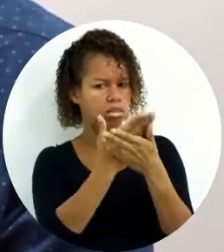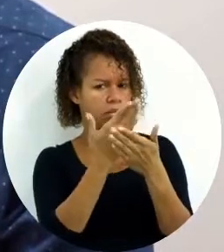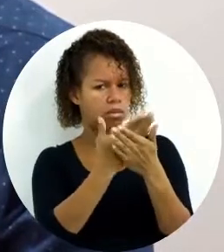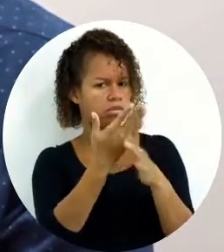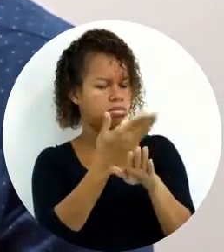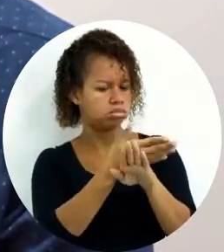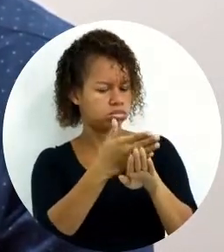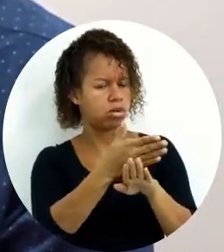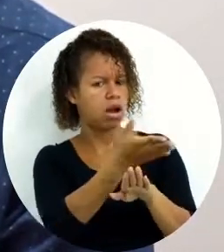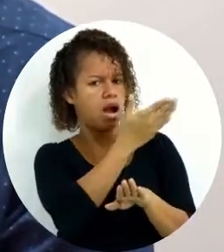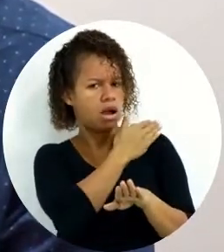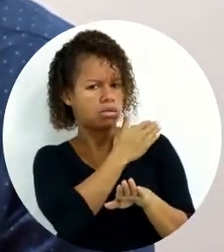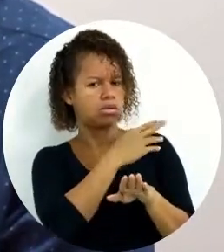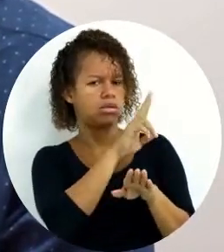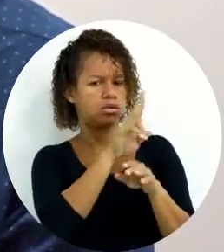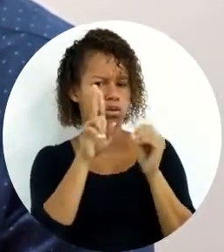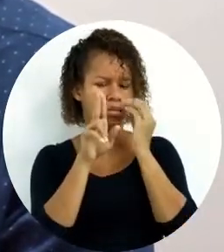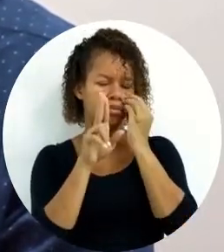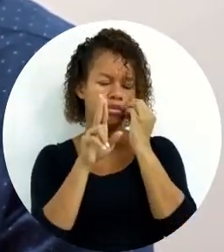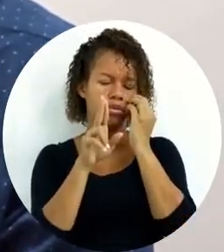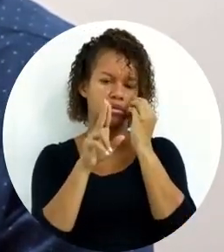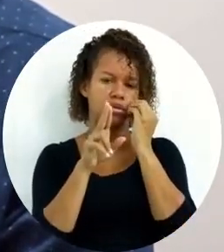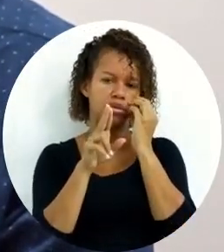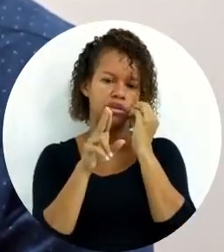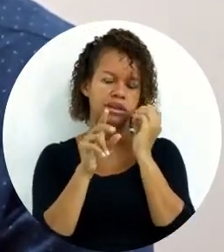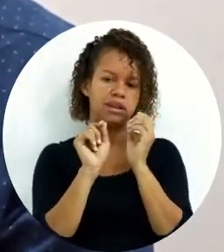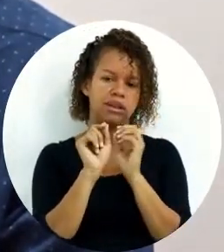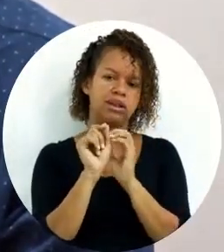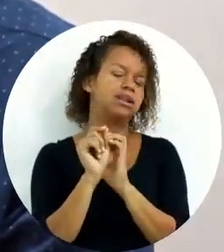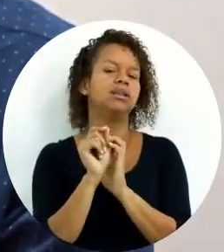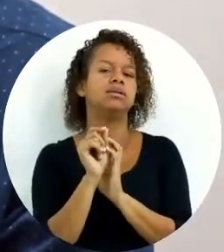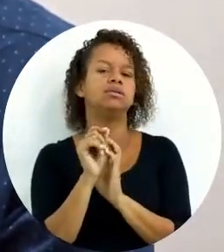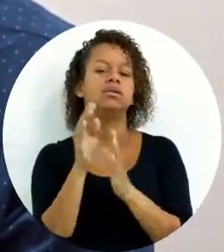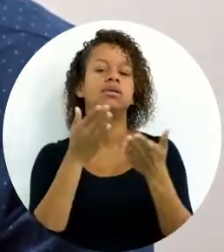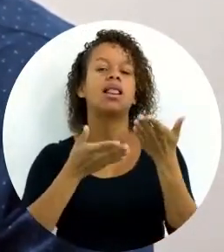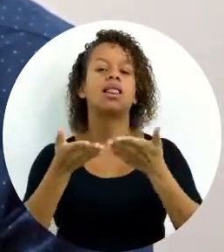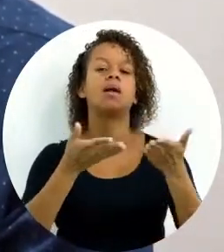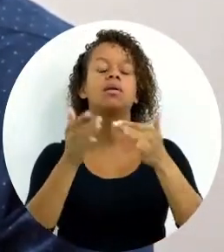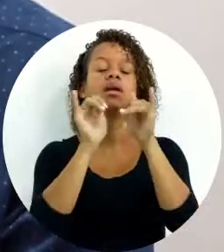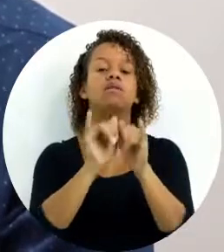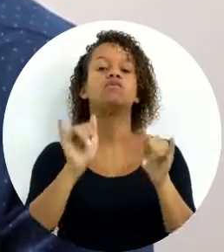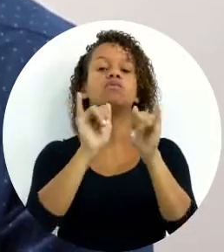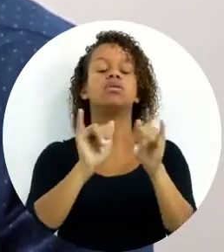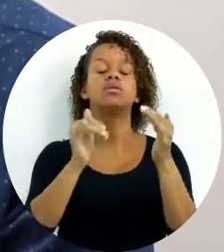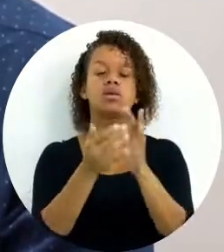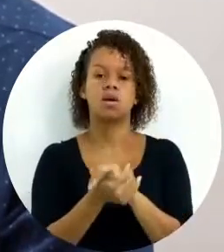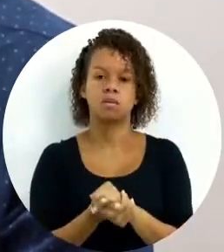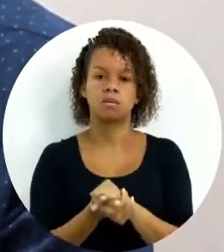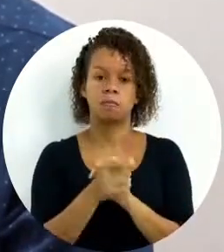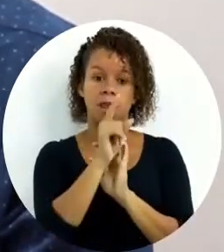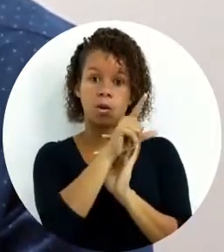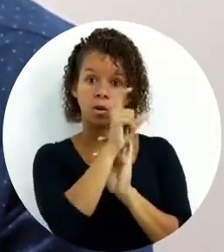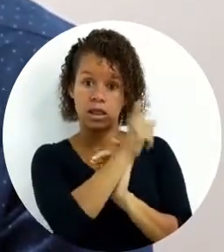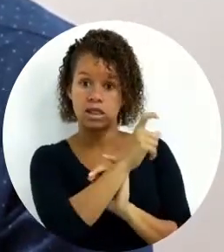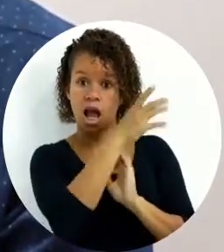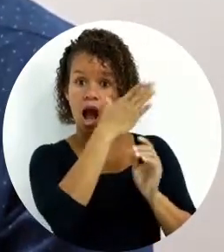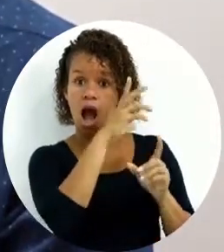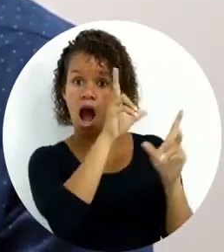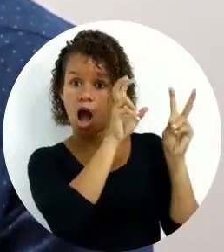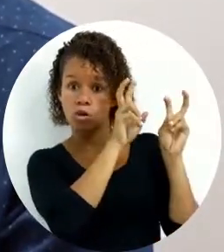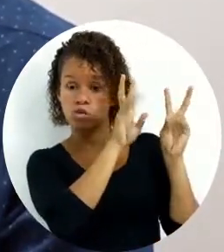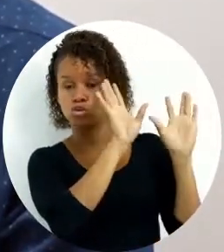referente a chamado de o módulo de Tratamento da Informação. Esse módulo vocês